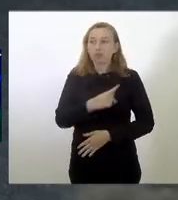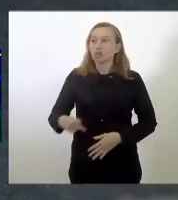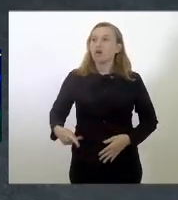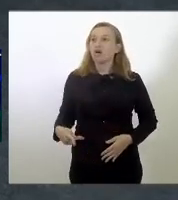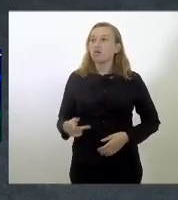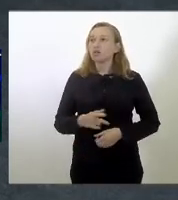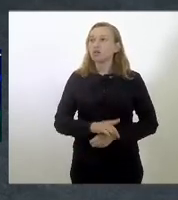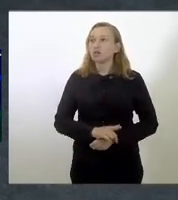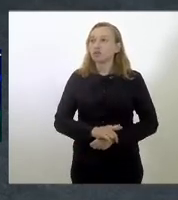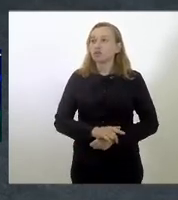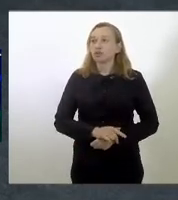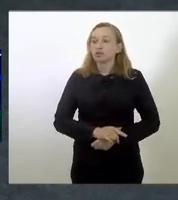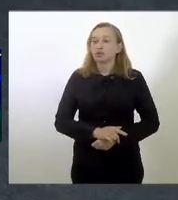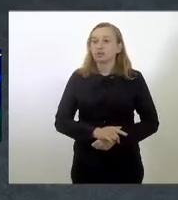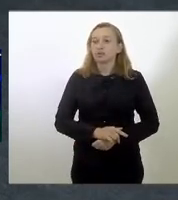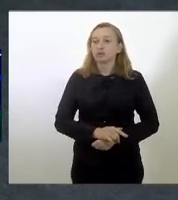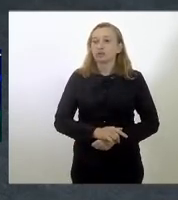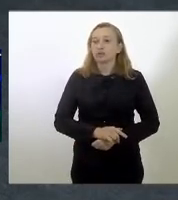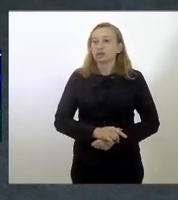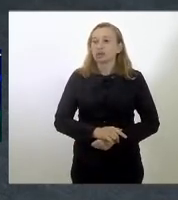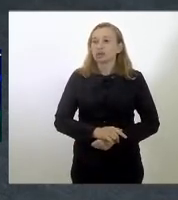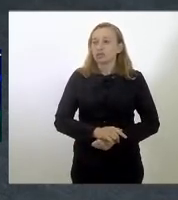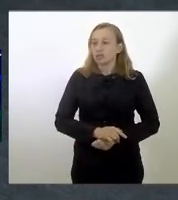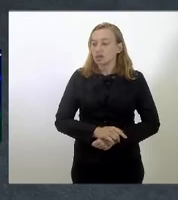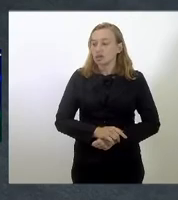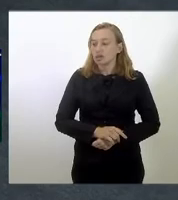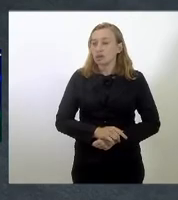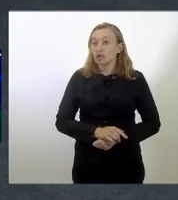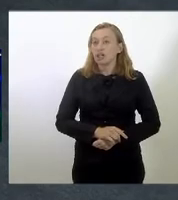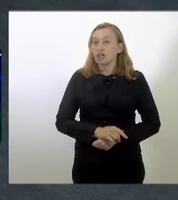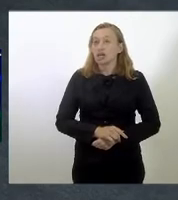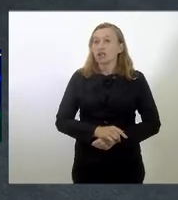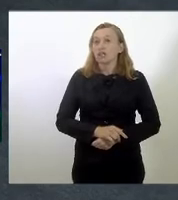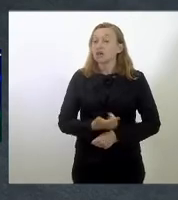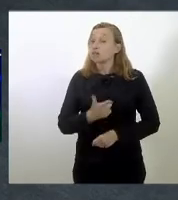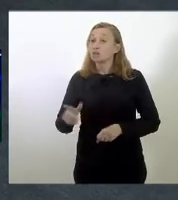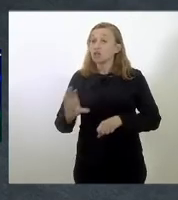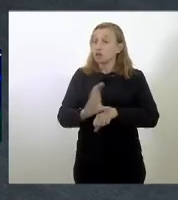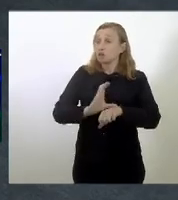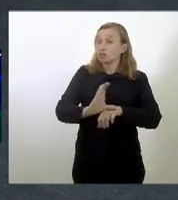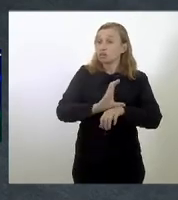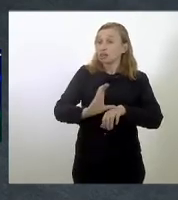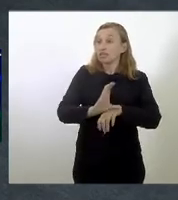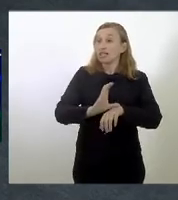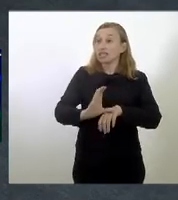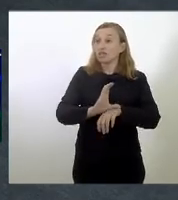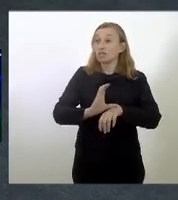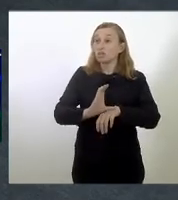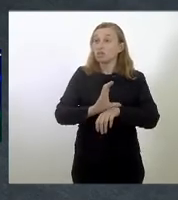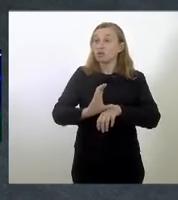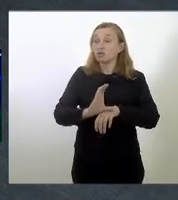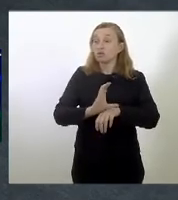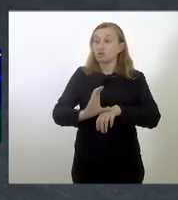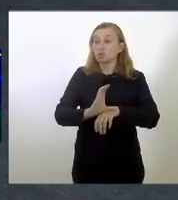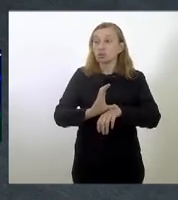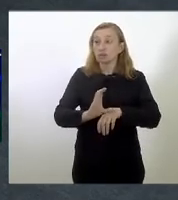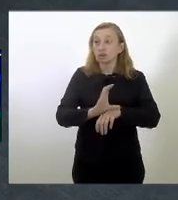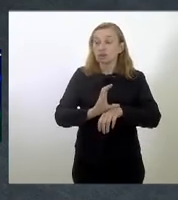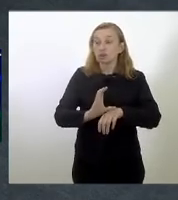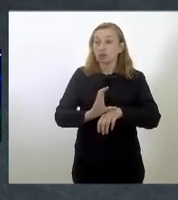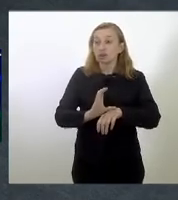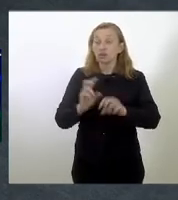meu voto divergente é pela inconstitucionalidade da matéria, visto não estar atendendo o